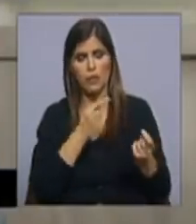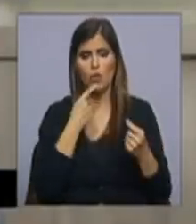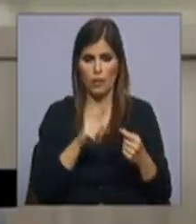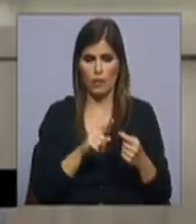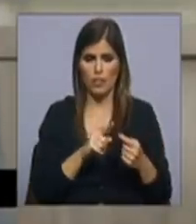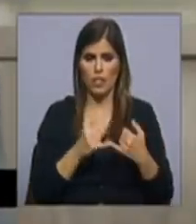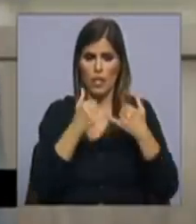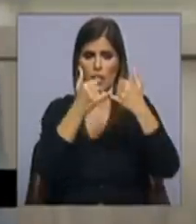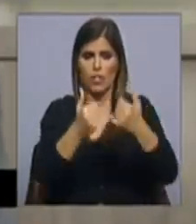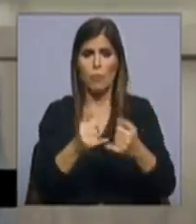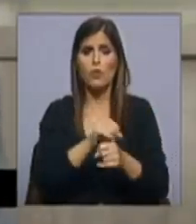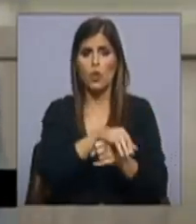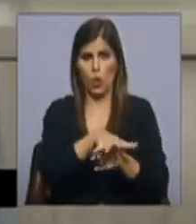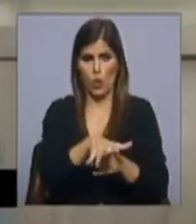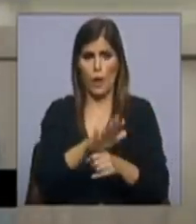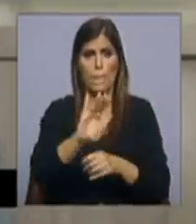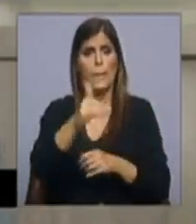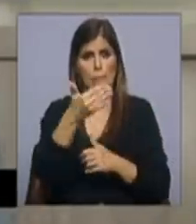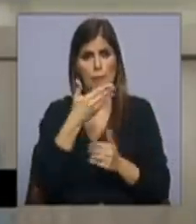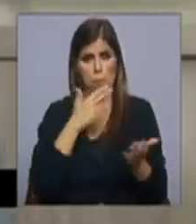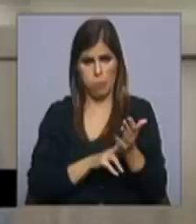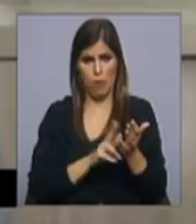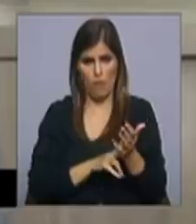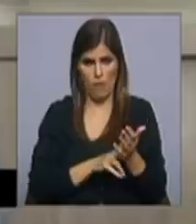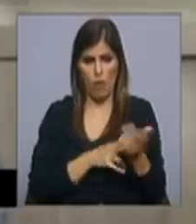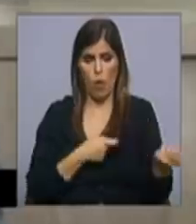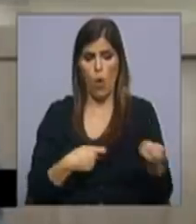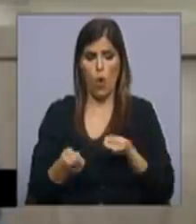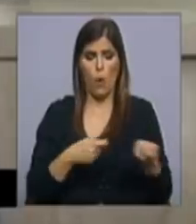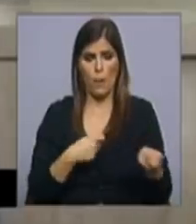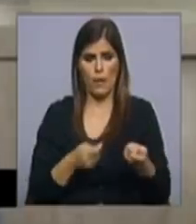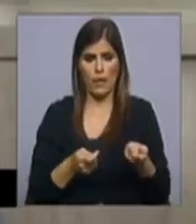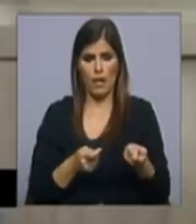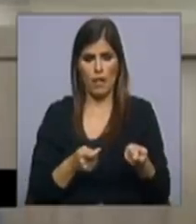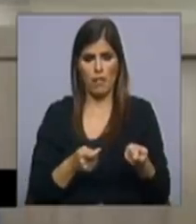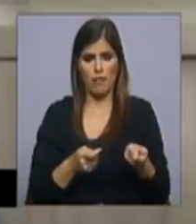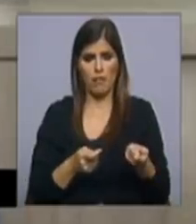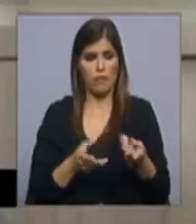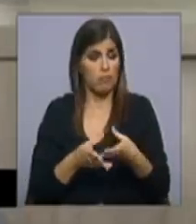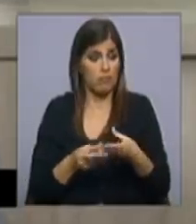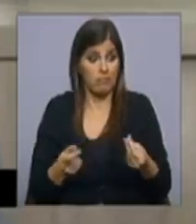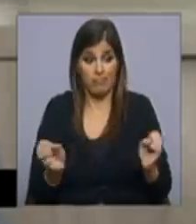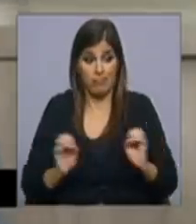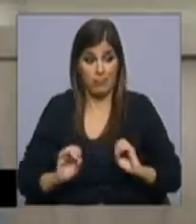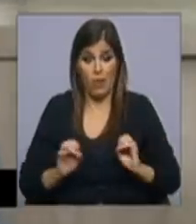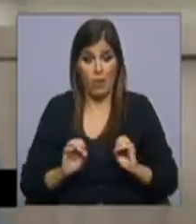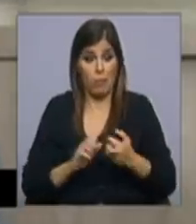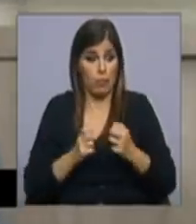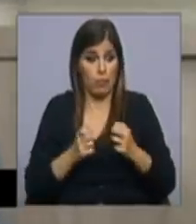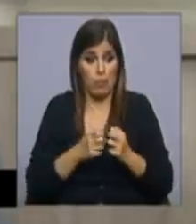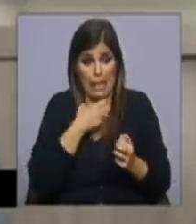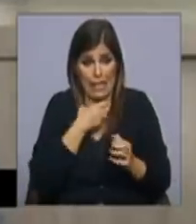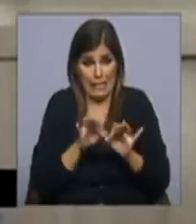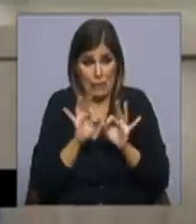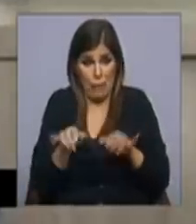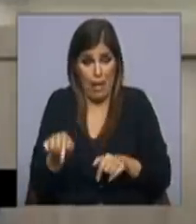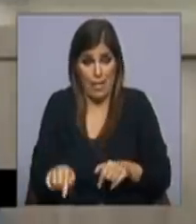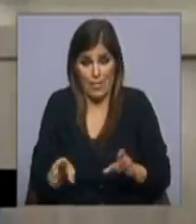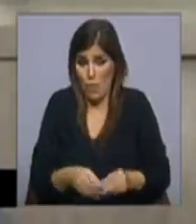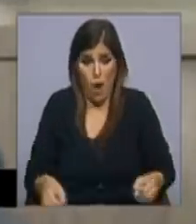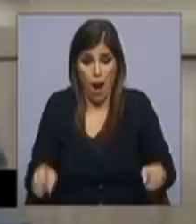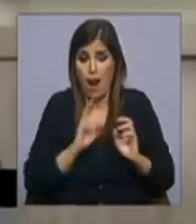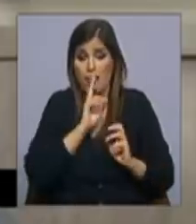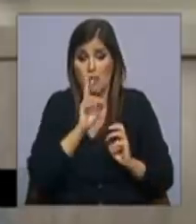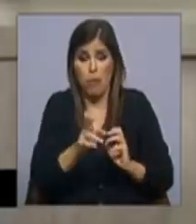coronavírus. Primeiro, está provado que o mercado não tem solução para problemas de crise como essa. O mercado